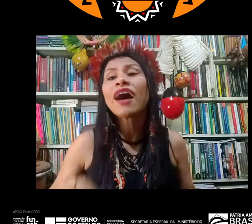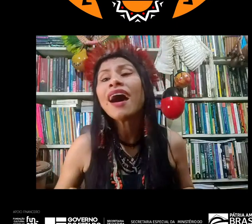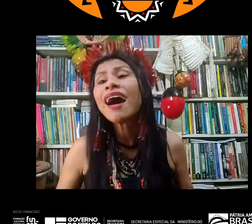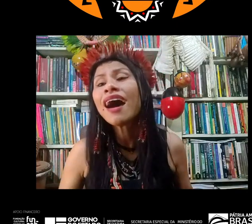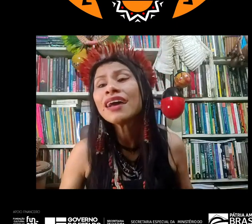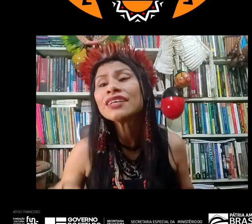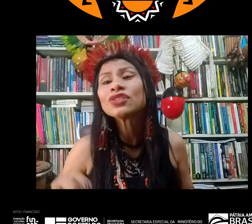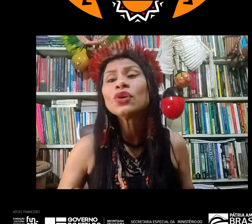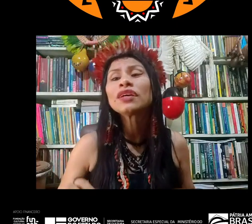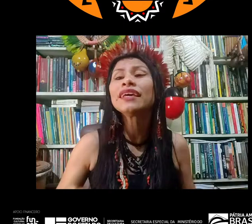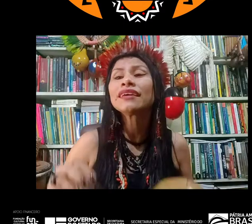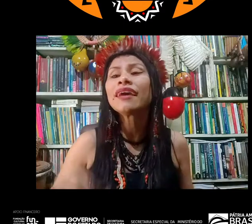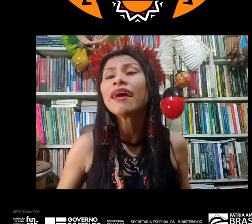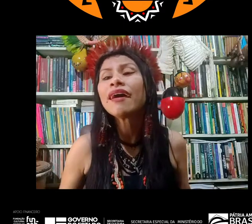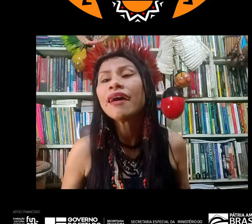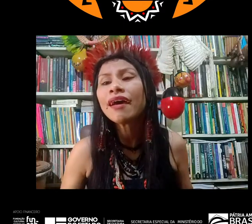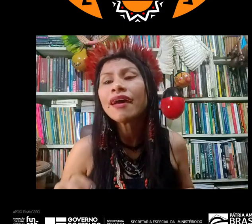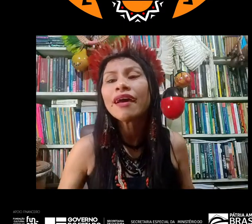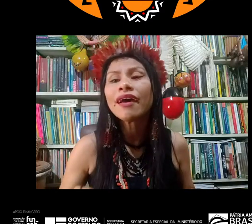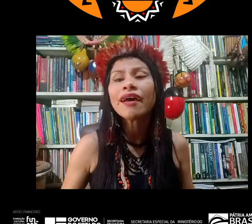que faz o que